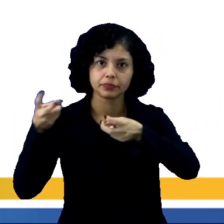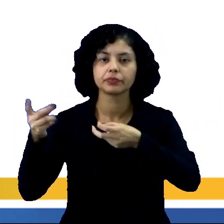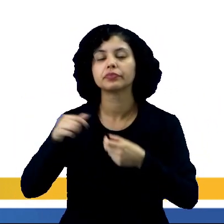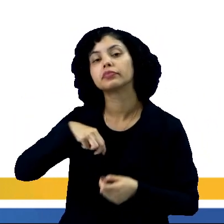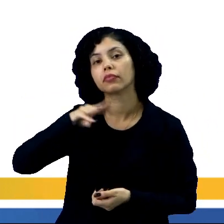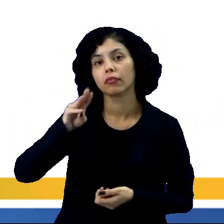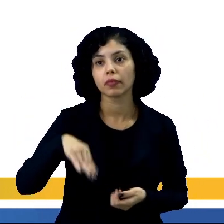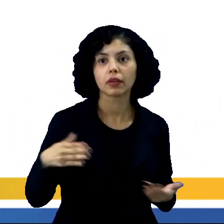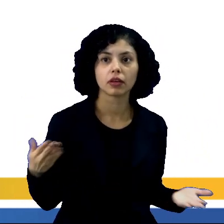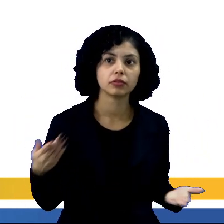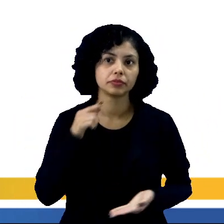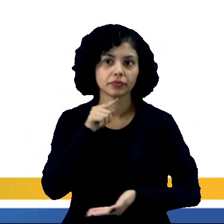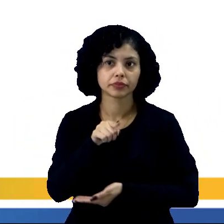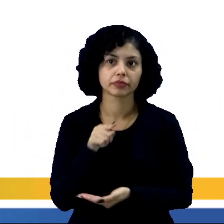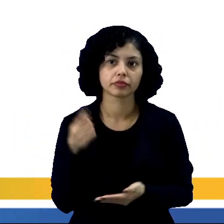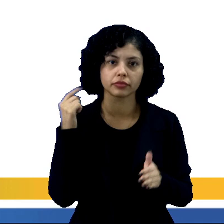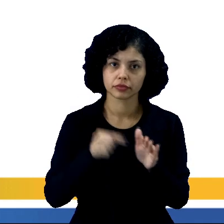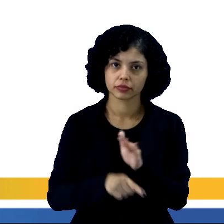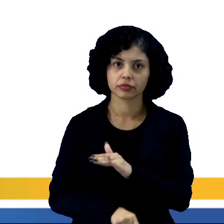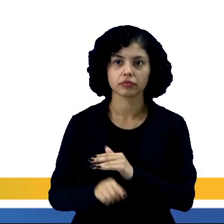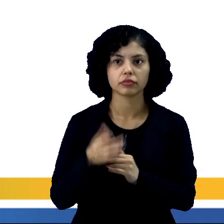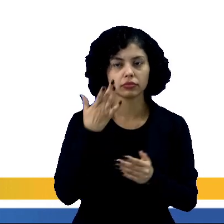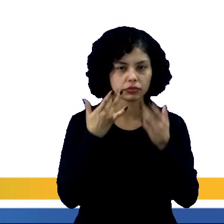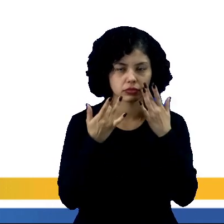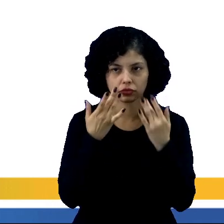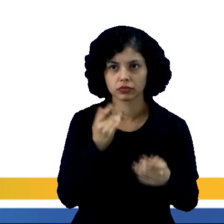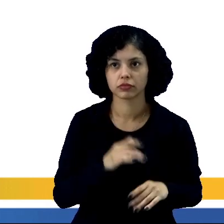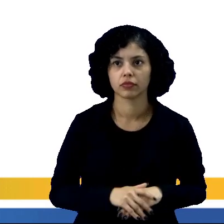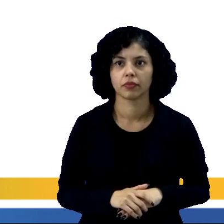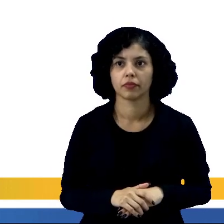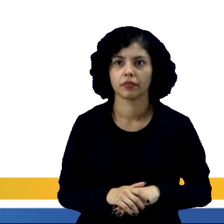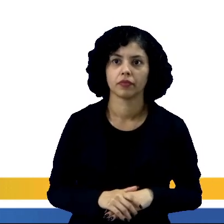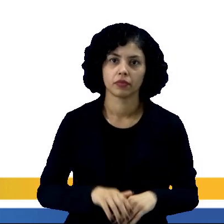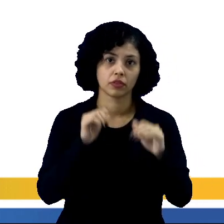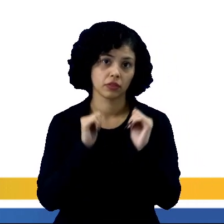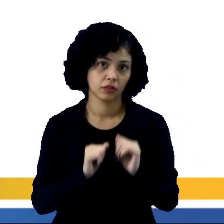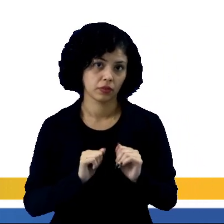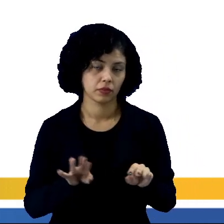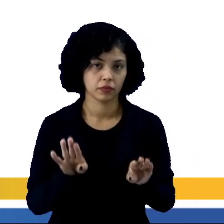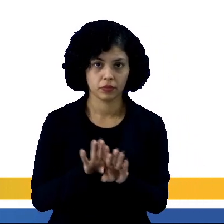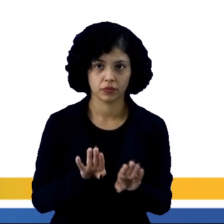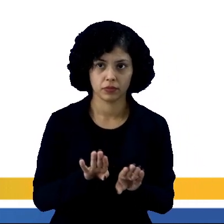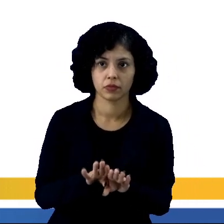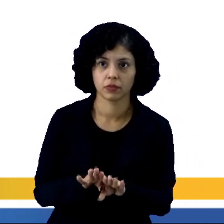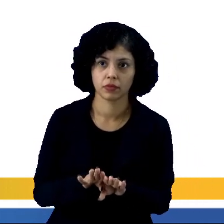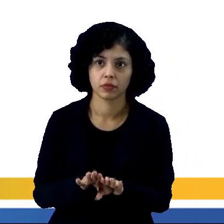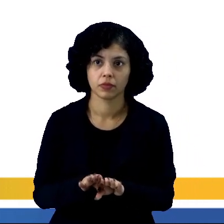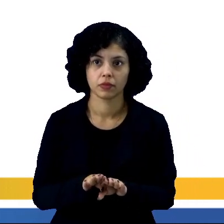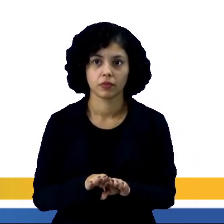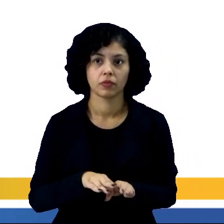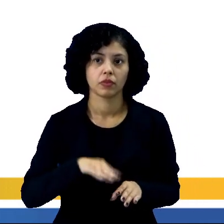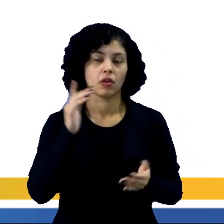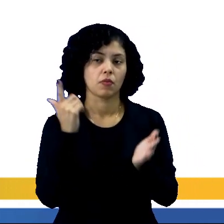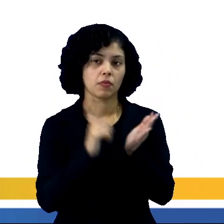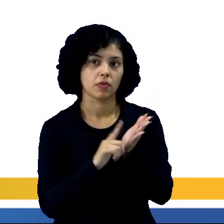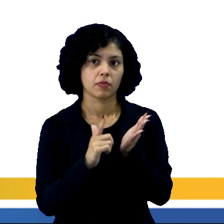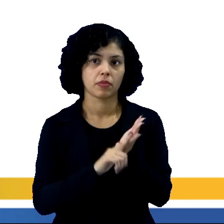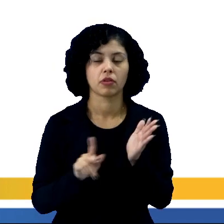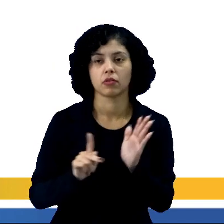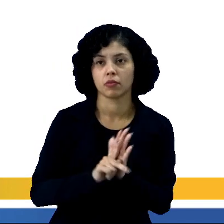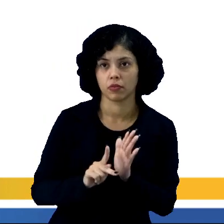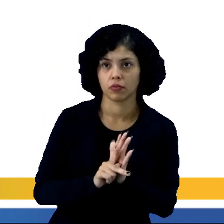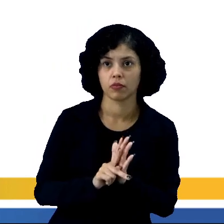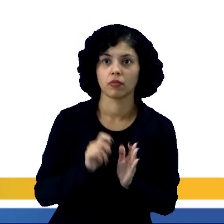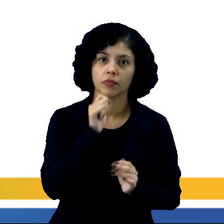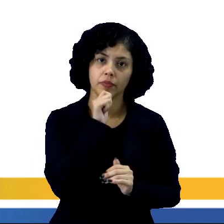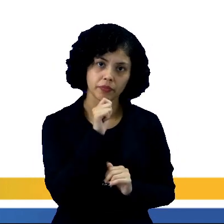para saber quem é quem ali dentro daquela ação, né? Podem distinguir-se quanto ao relevo ou papel desempenhado,